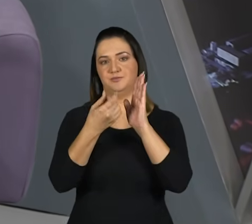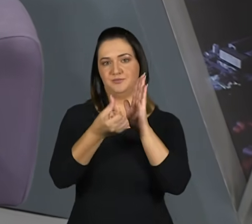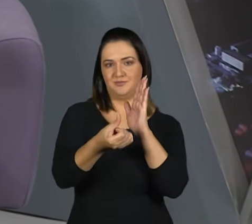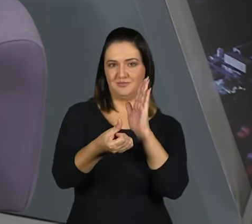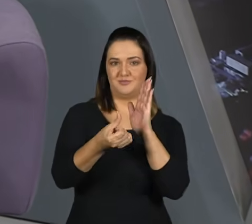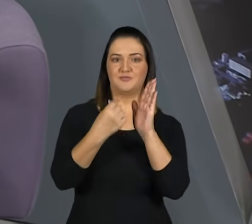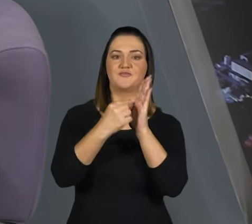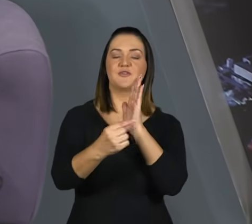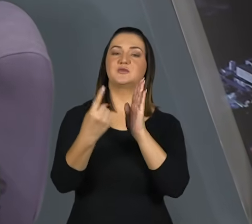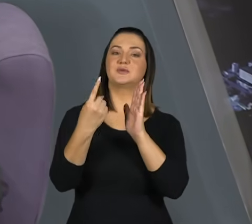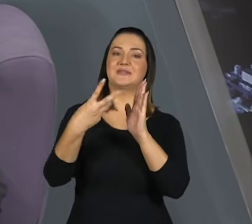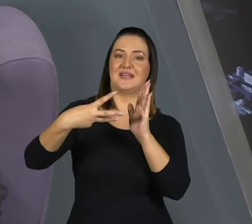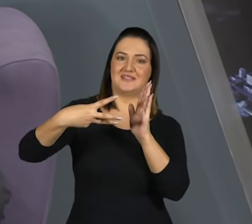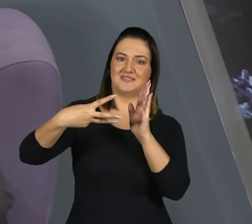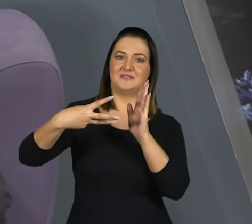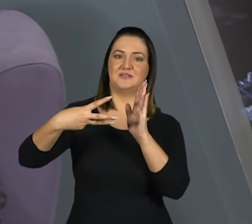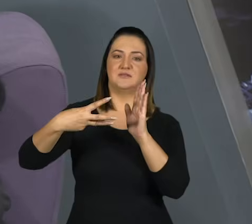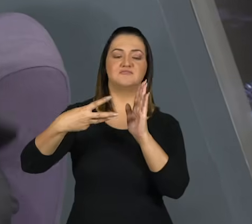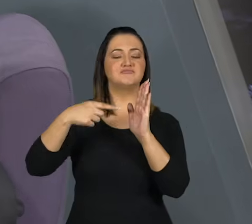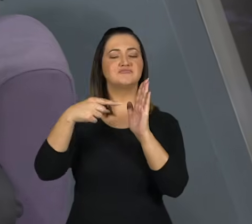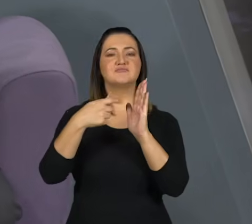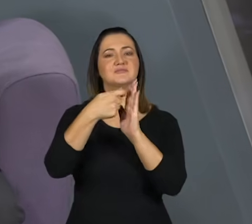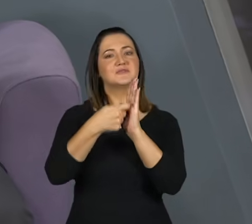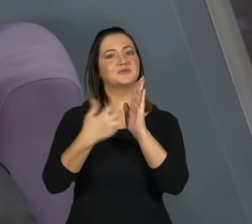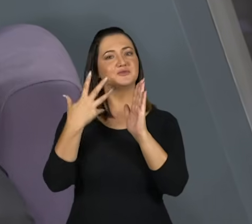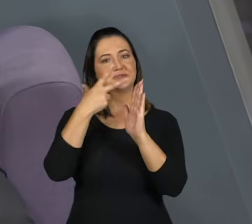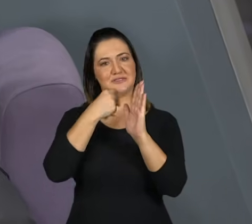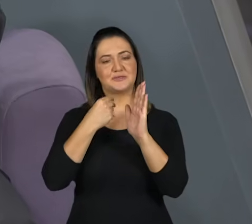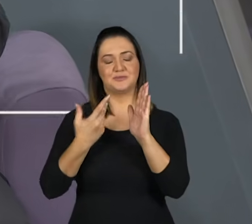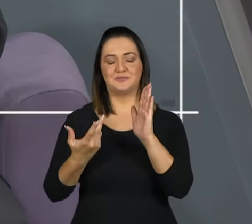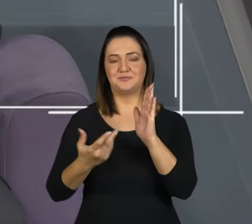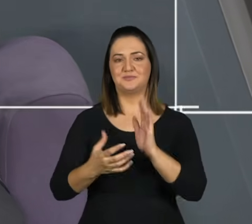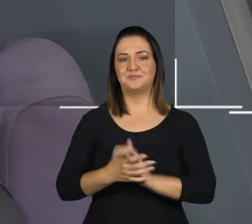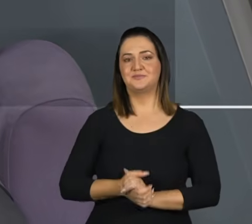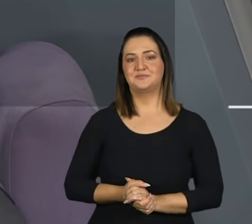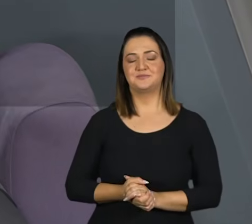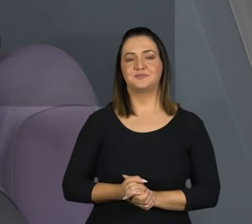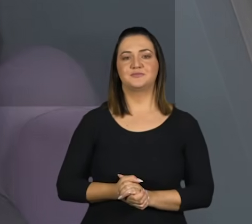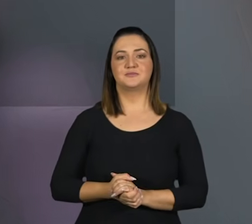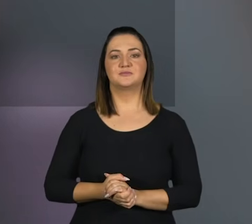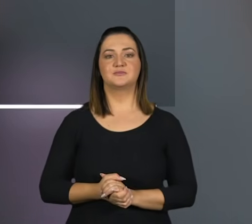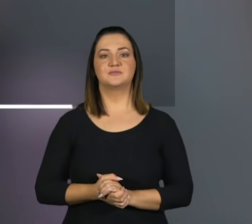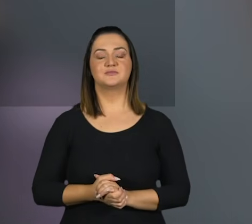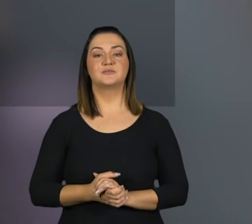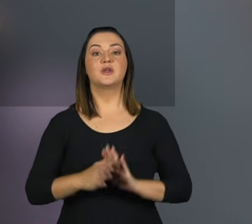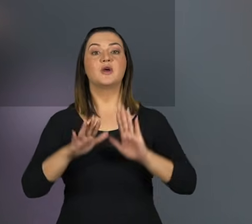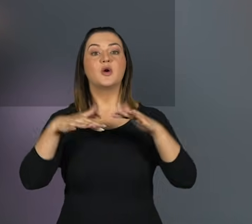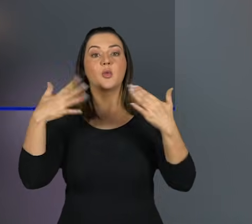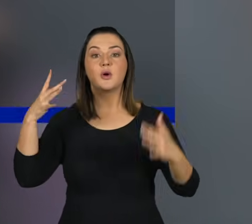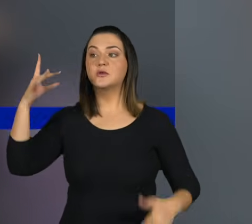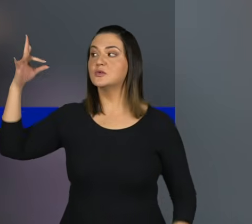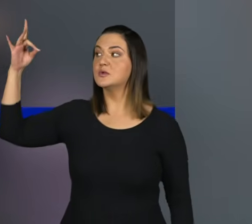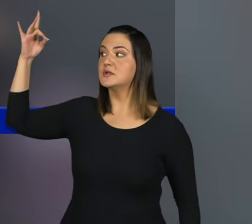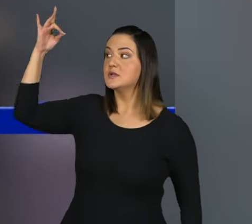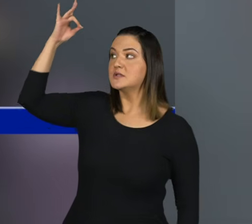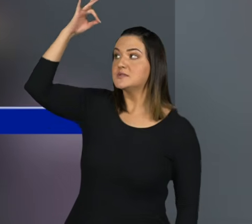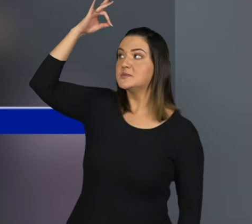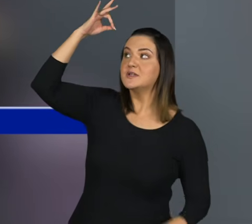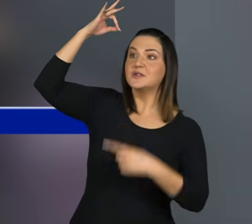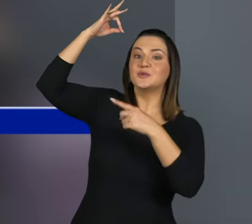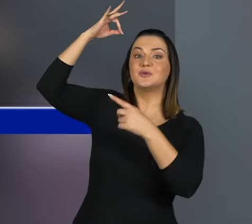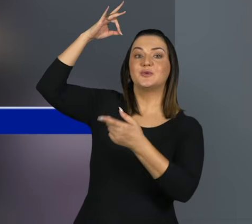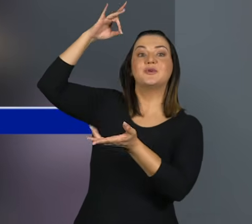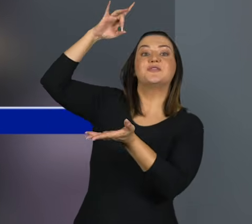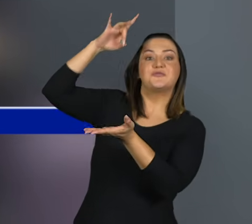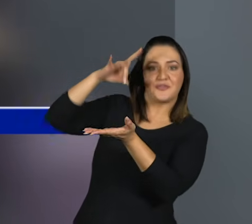16, verso 13. O texto maravilhoso. Olha só. Quando vier, porém, o Espírito